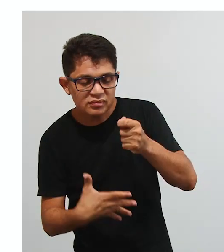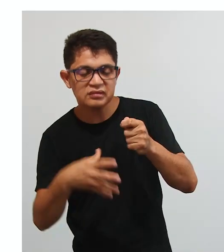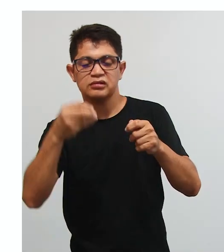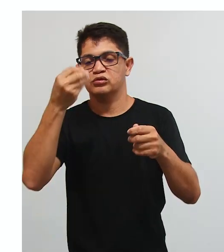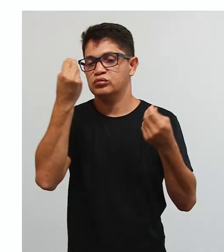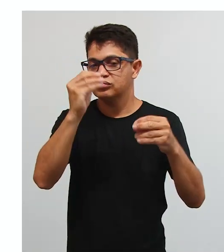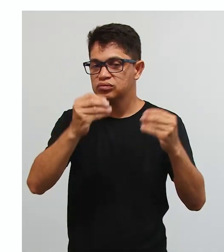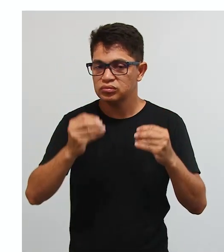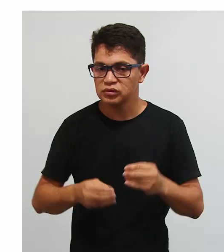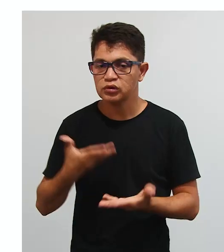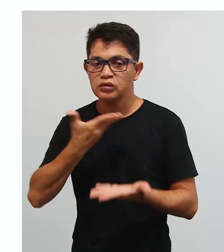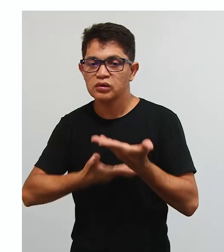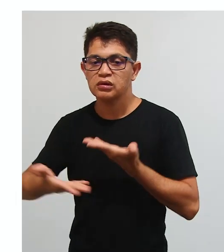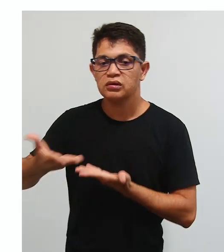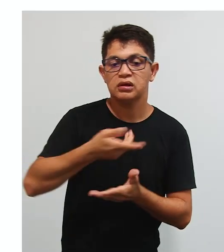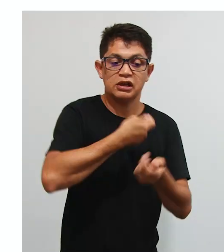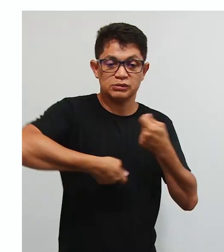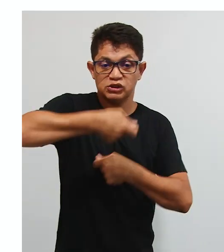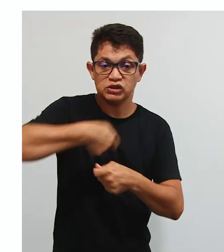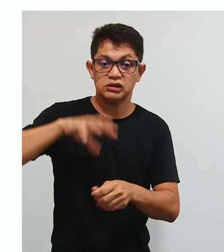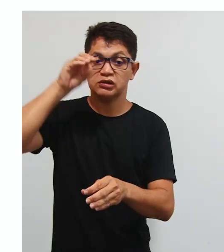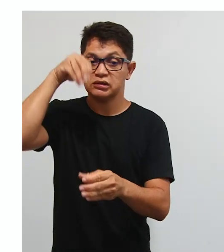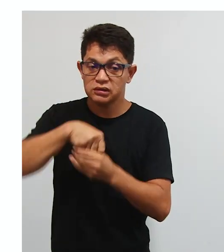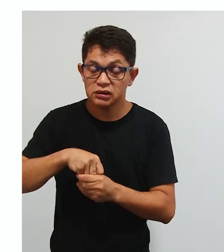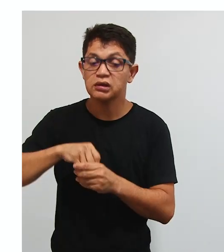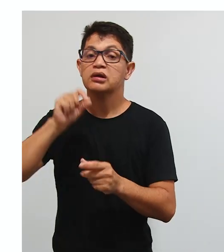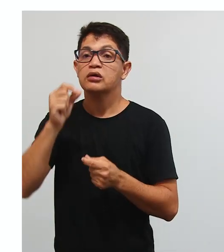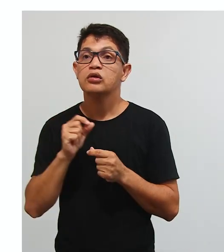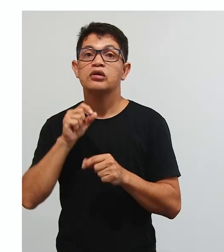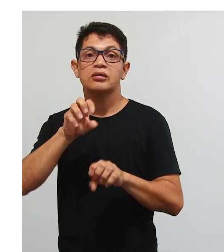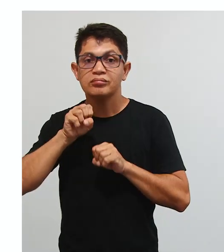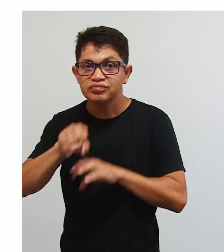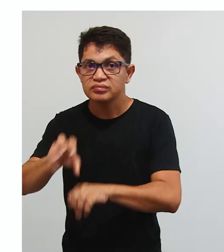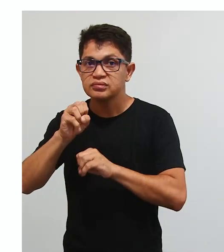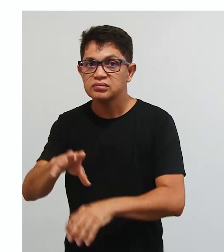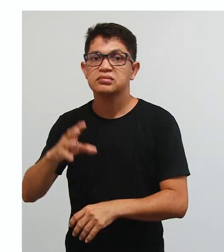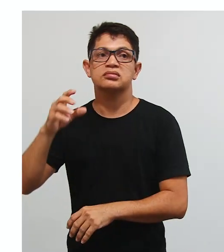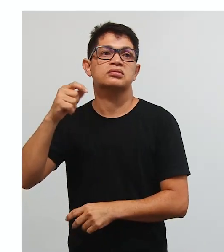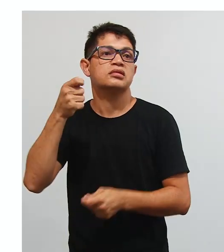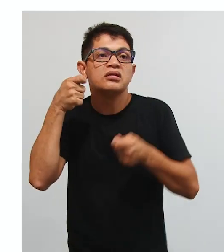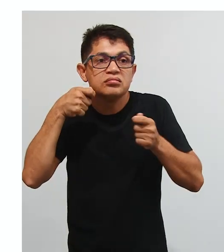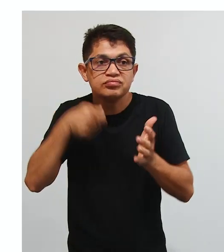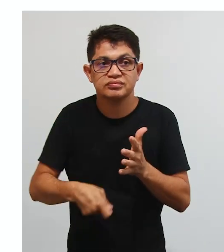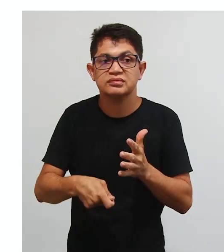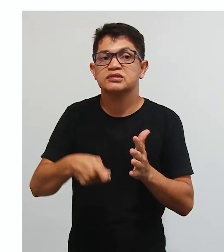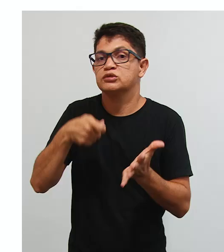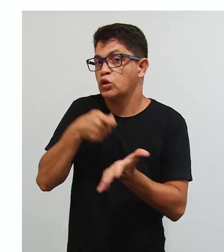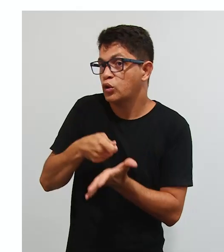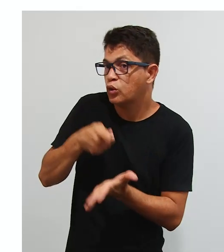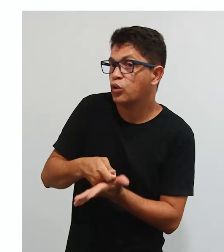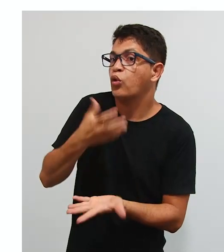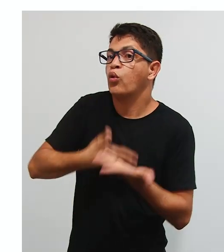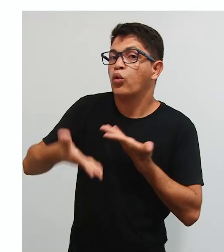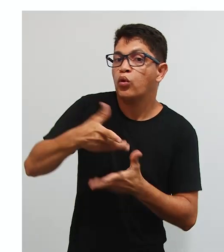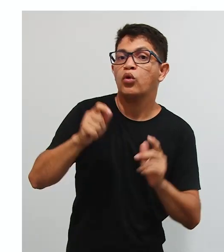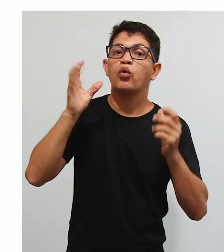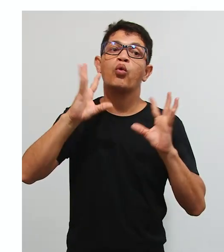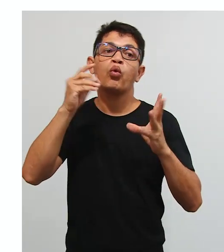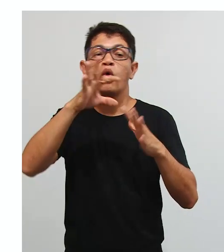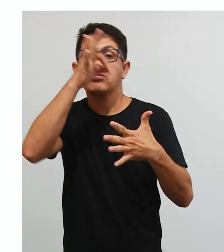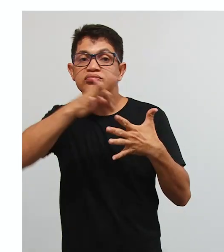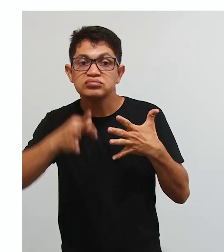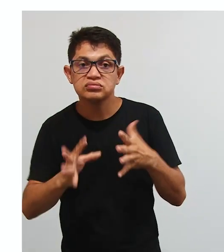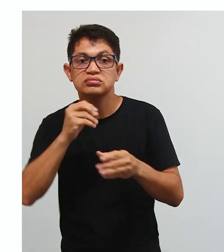escolar elas devem participar da sua gestão e que estabelecem toda a ação, a decisão tomada